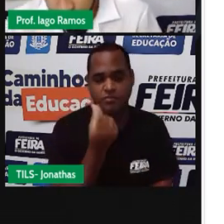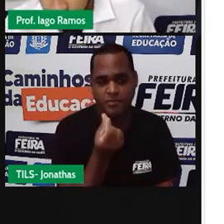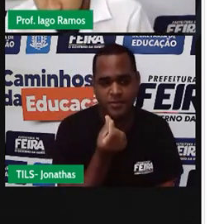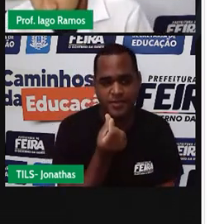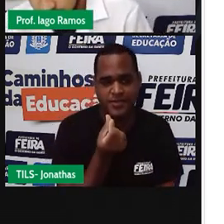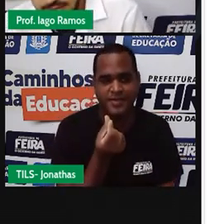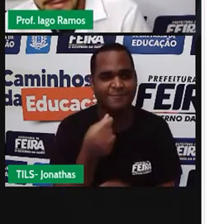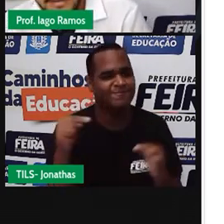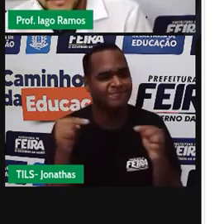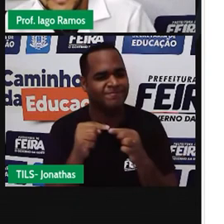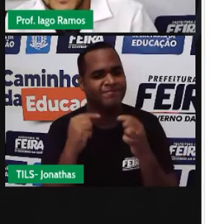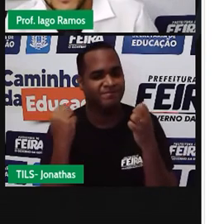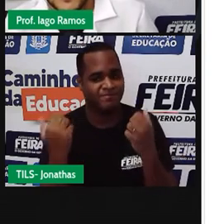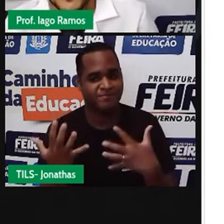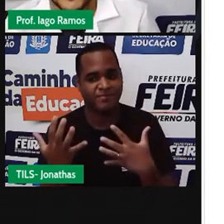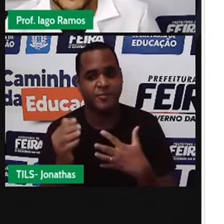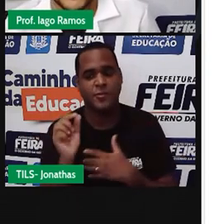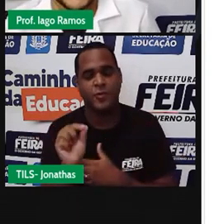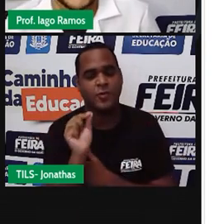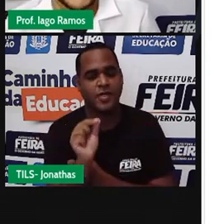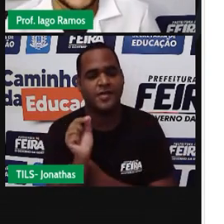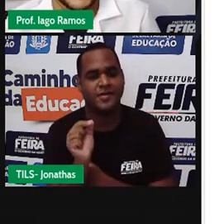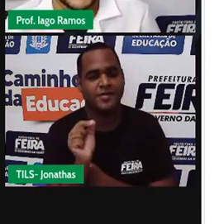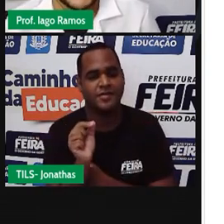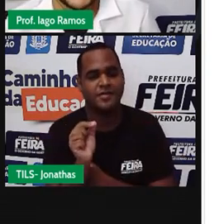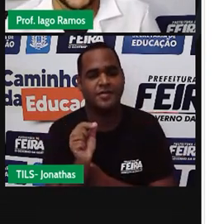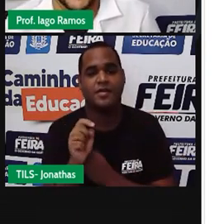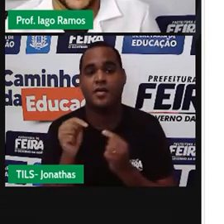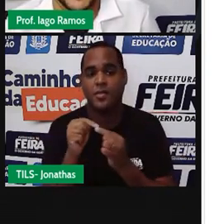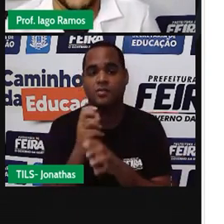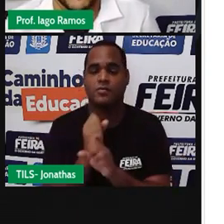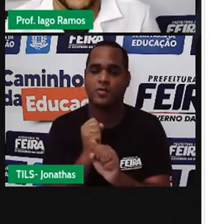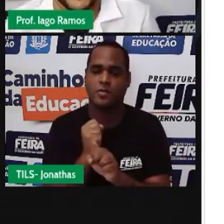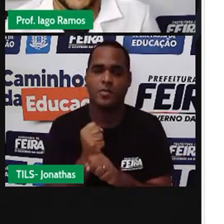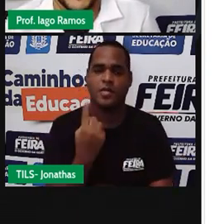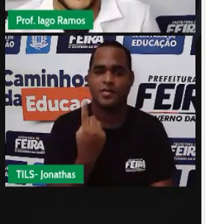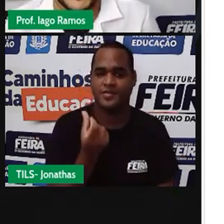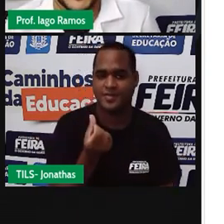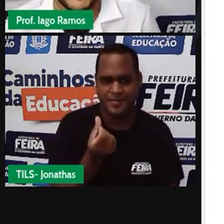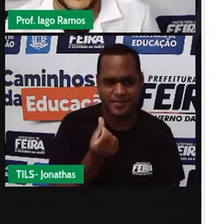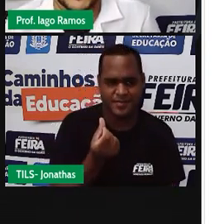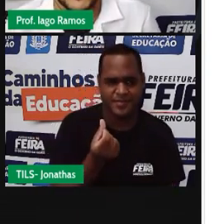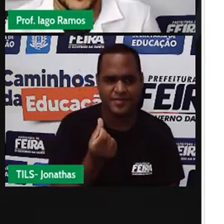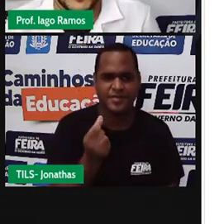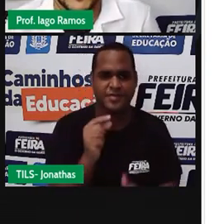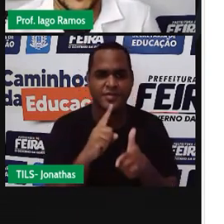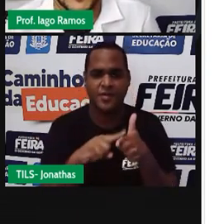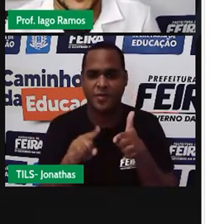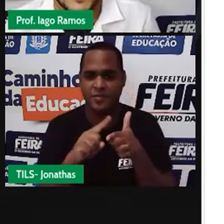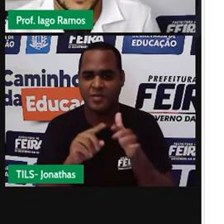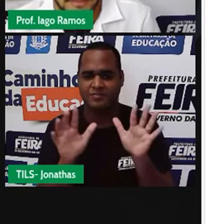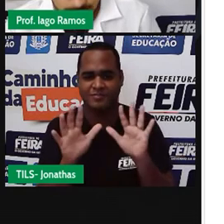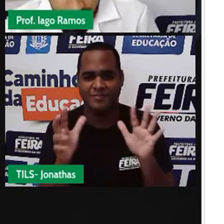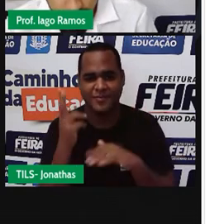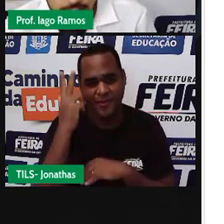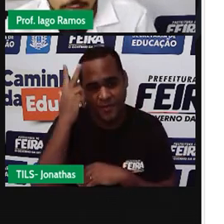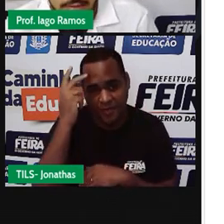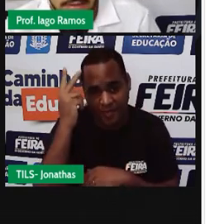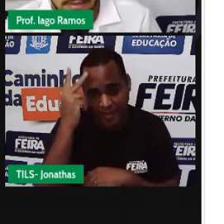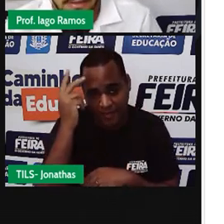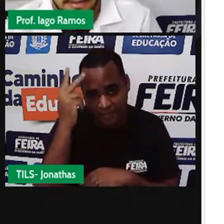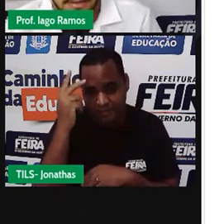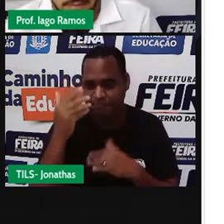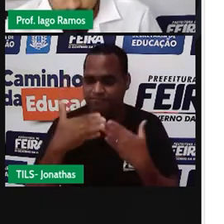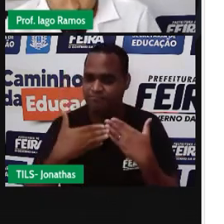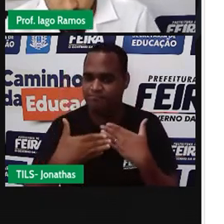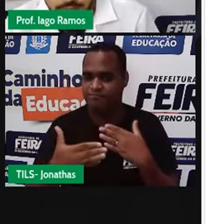isso aqui ó vai dar 16 eles algum probleminha aqui mas tudo bem oi gente